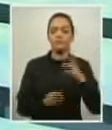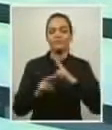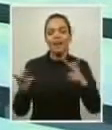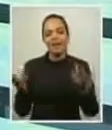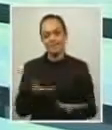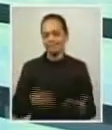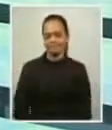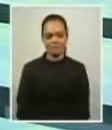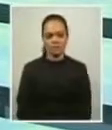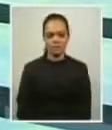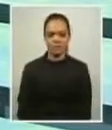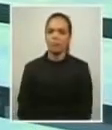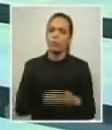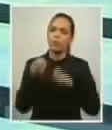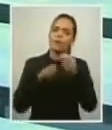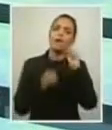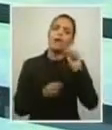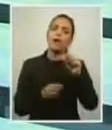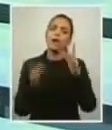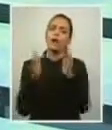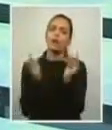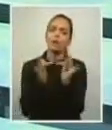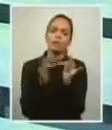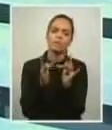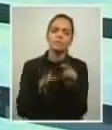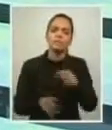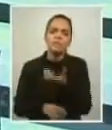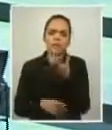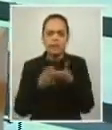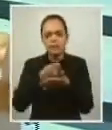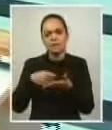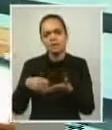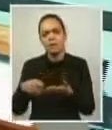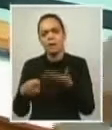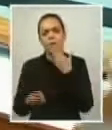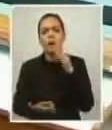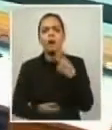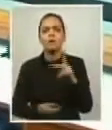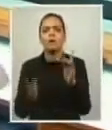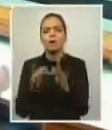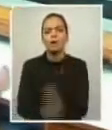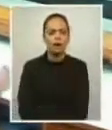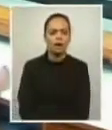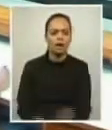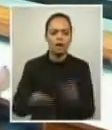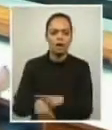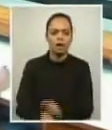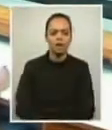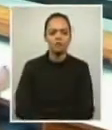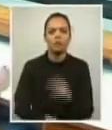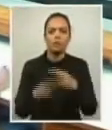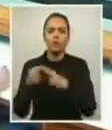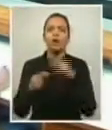forma O que é mediação você quer escrever Qual que é a sua mediação aí agora neste momento